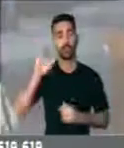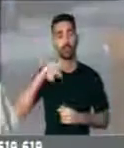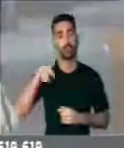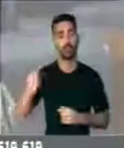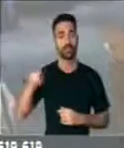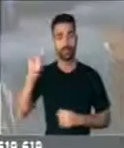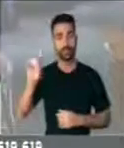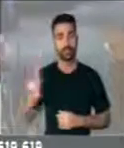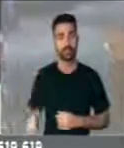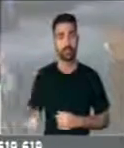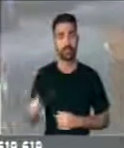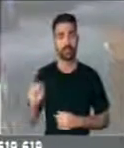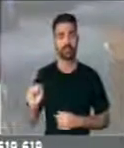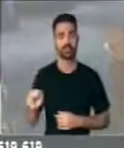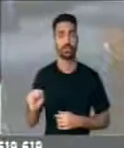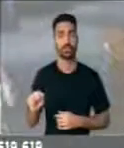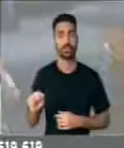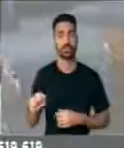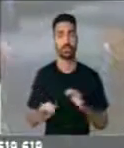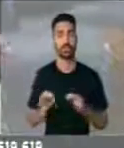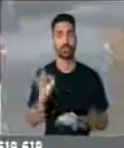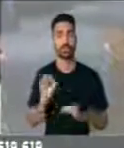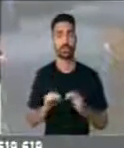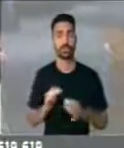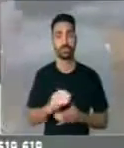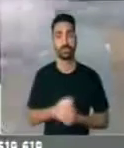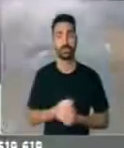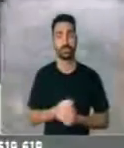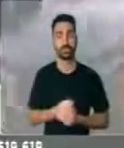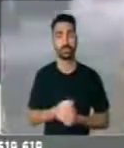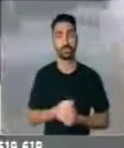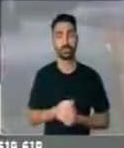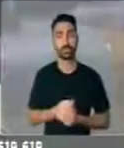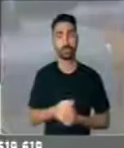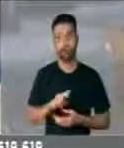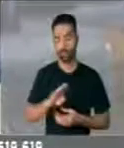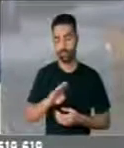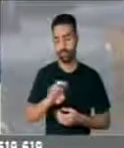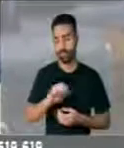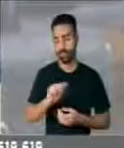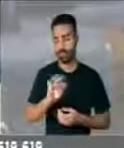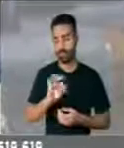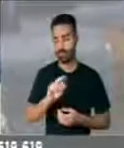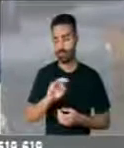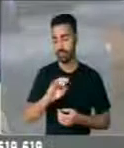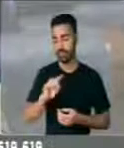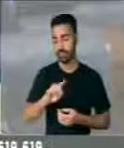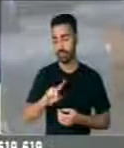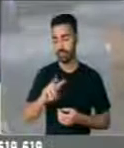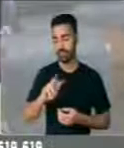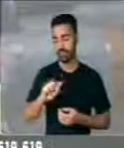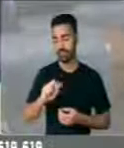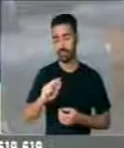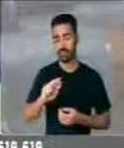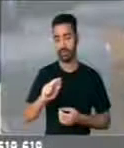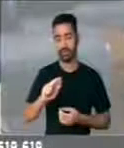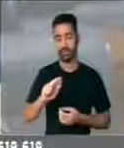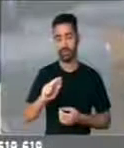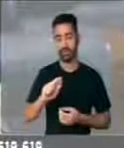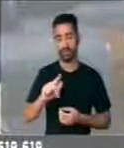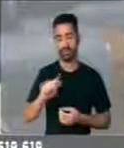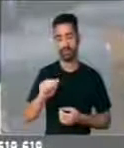de Direito, jurista, professora Beatriz Vargas, que tem um